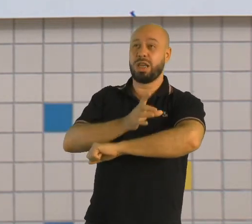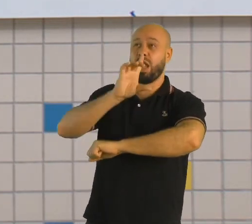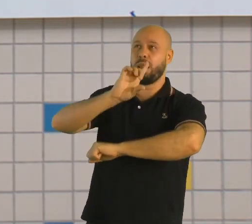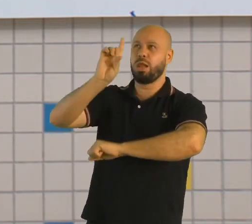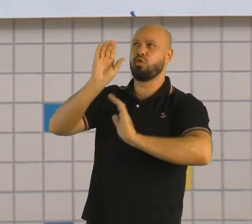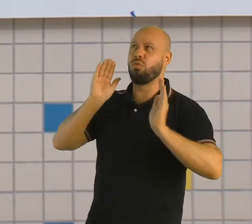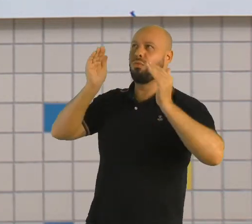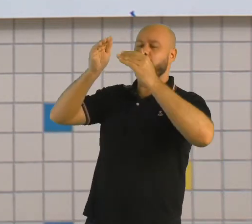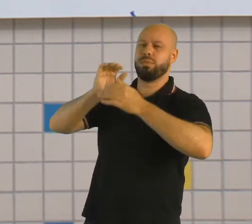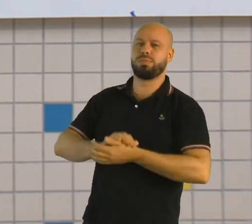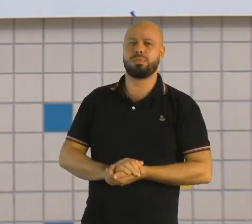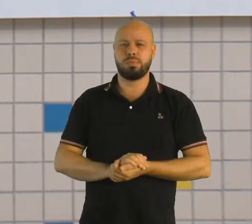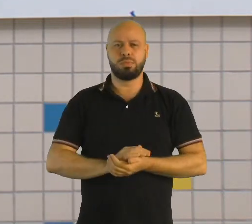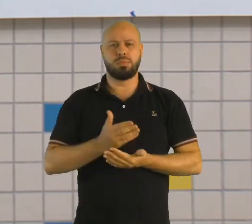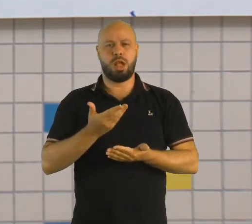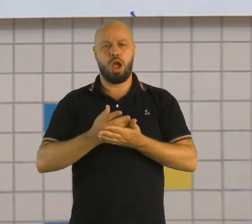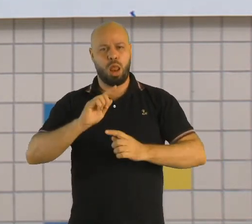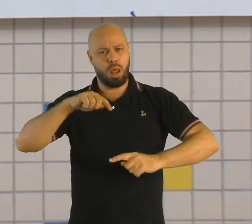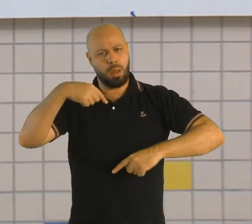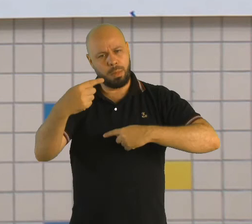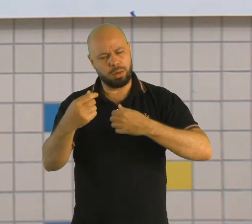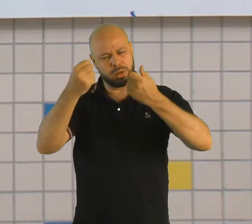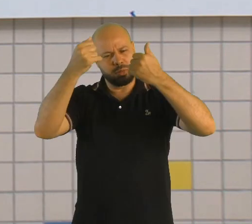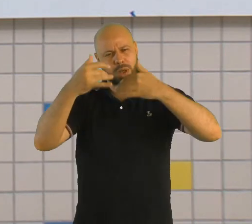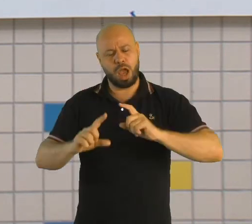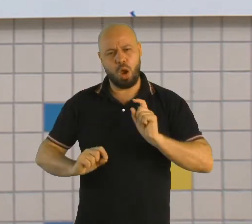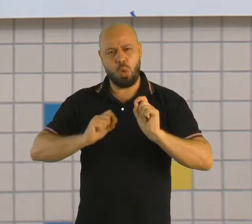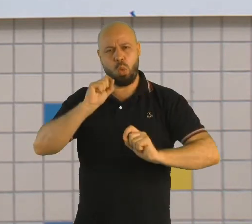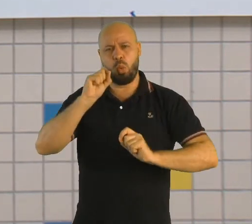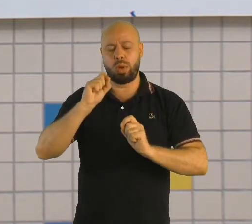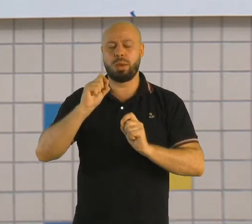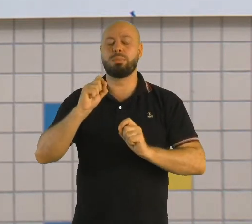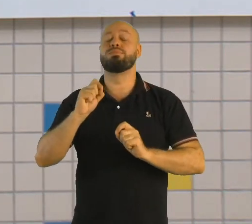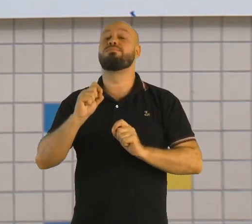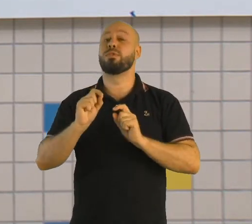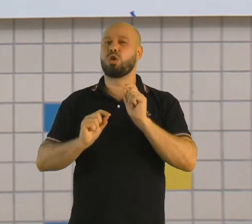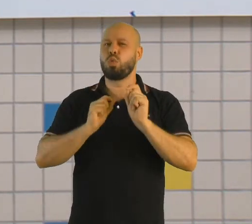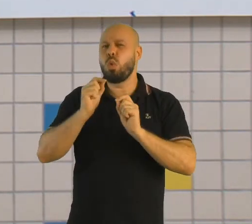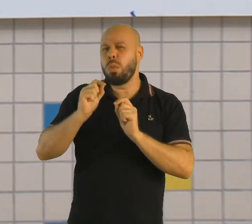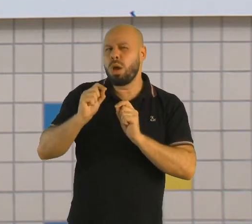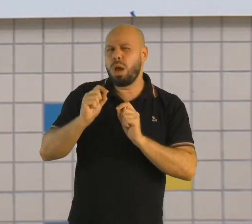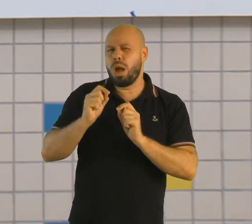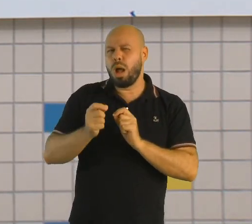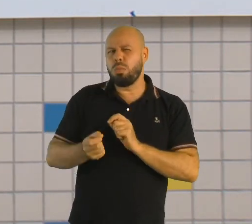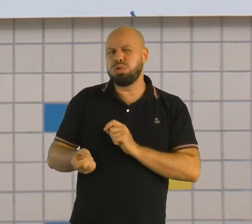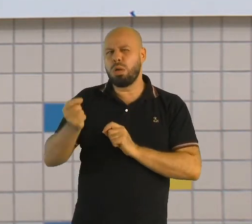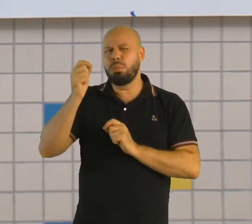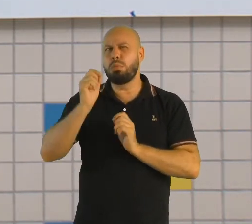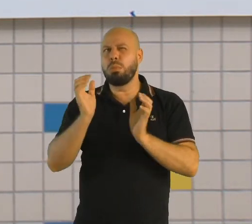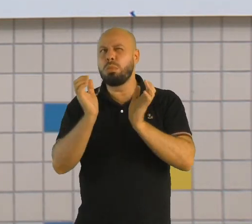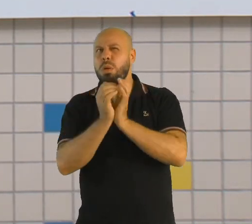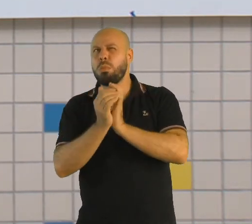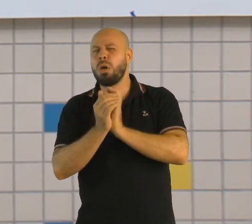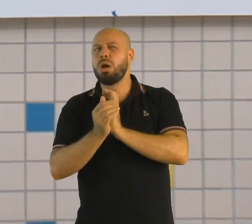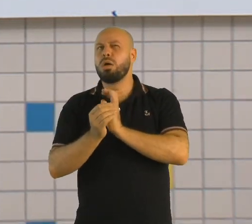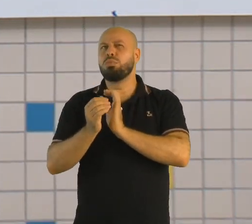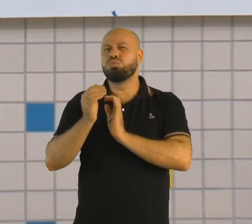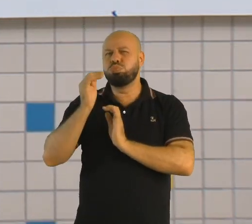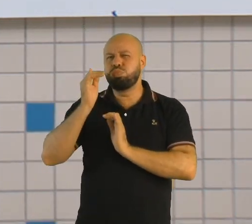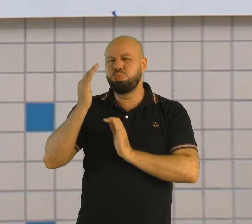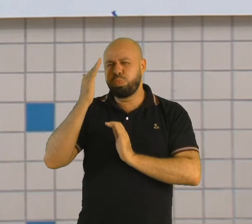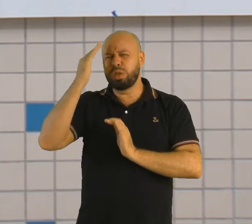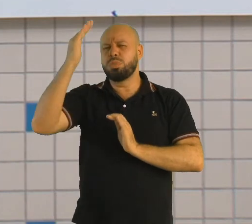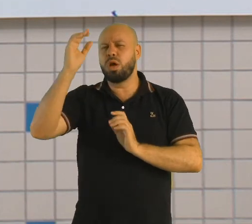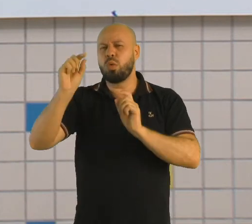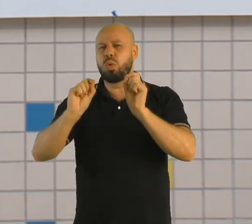Na próxima aula nós iremos trabalhar sobre os principais artistas intelectuais do Renascimento. Bom, gente,